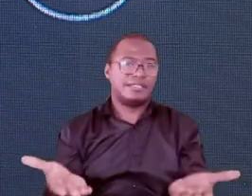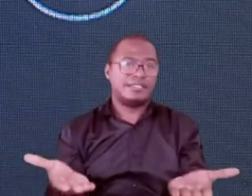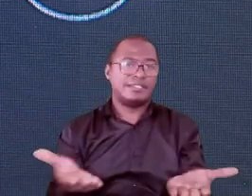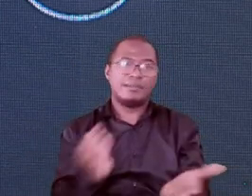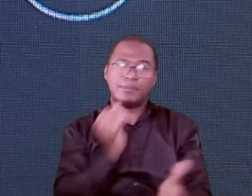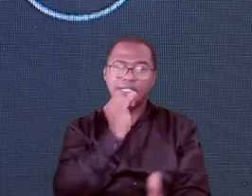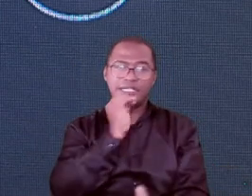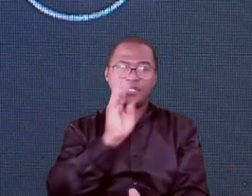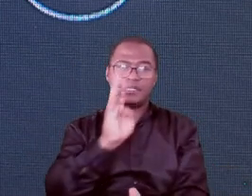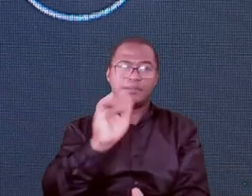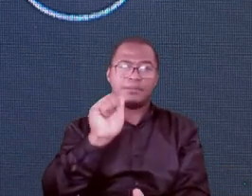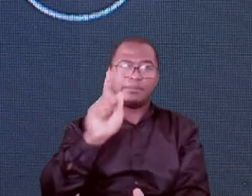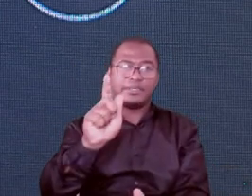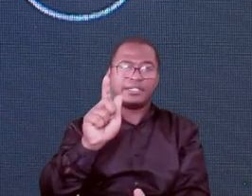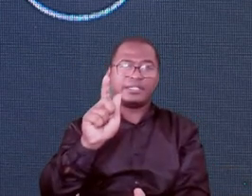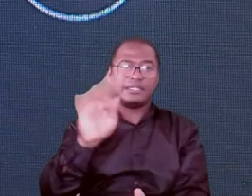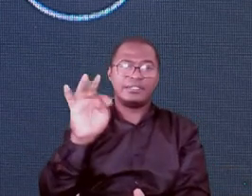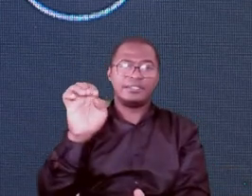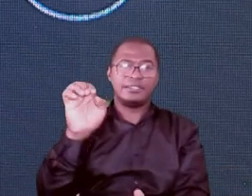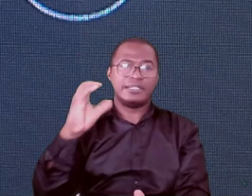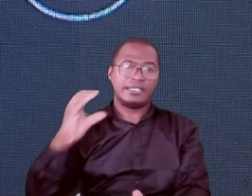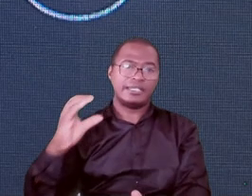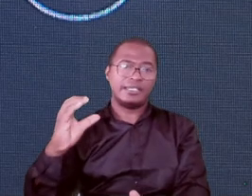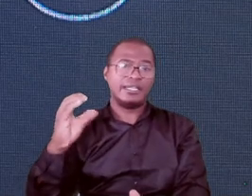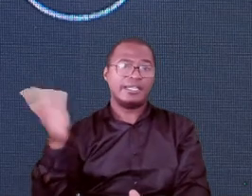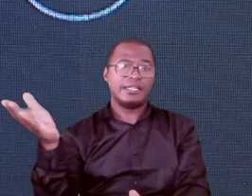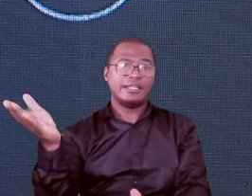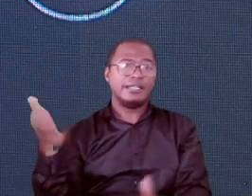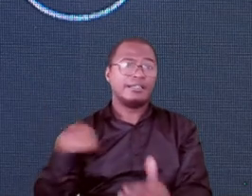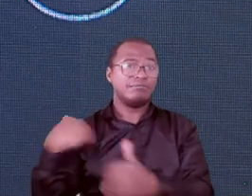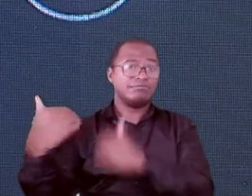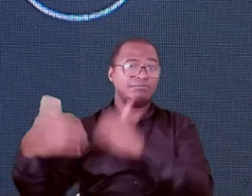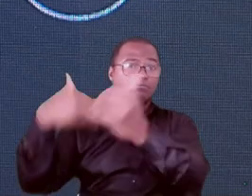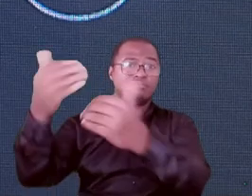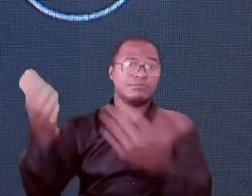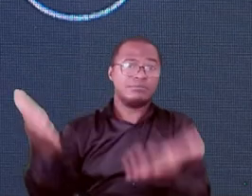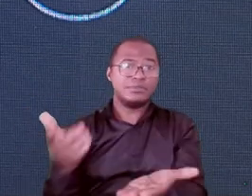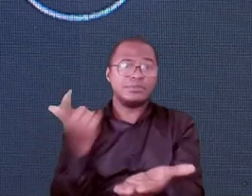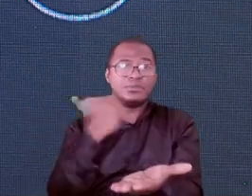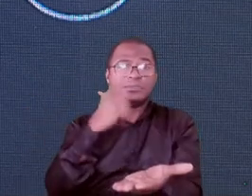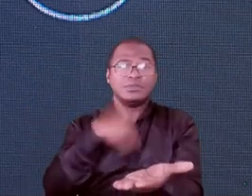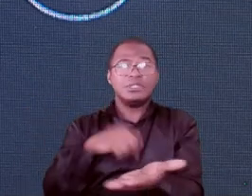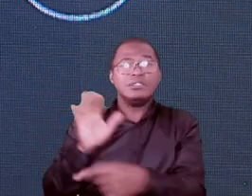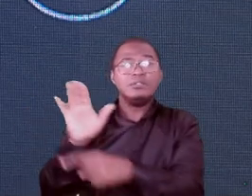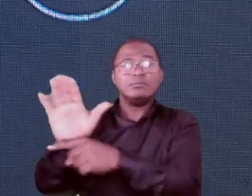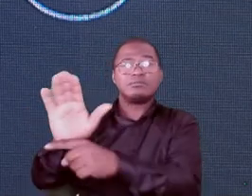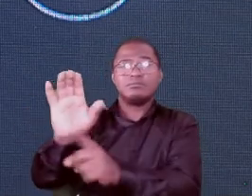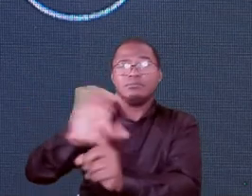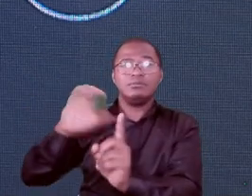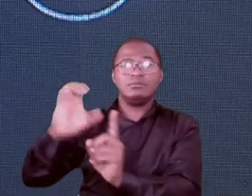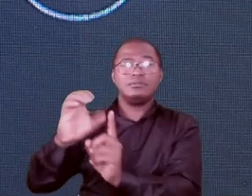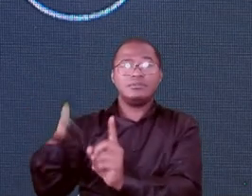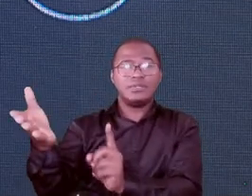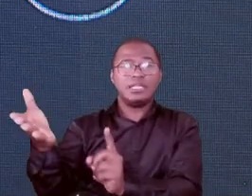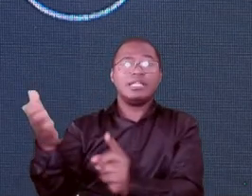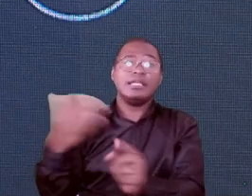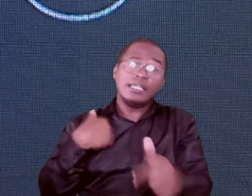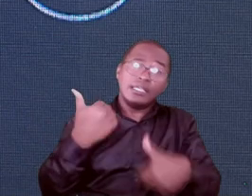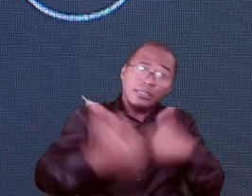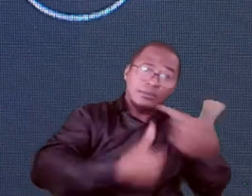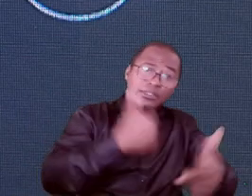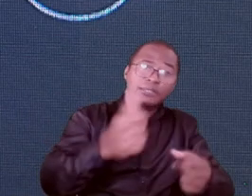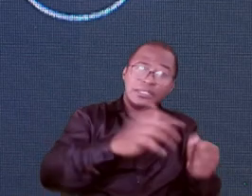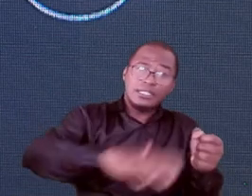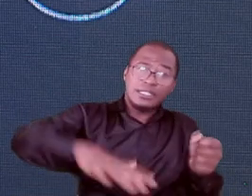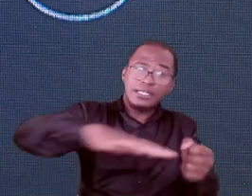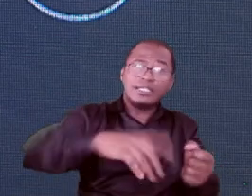paints ela tá servindo Business então a área Depende se celebrou porque ela vai conseguir atender o cliente dela que é área de negócios que tá tentando vender varejo